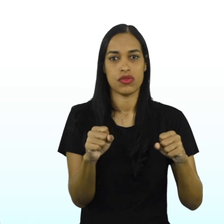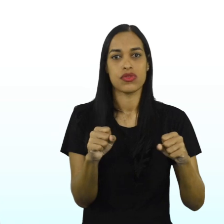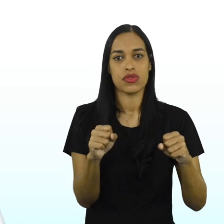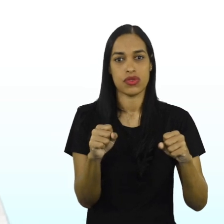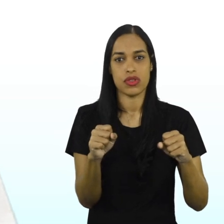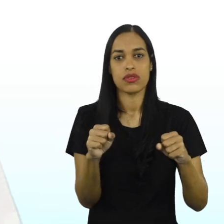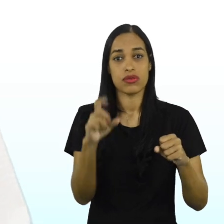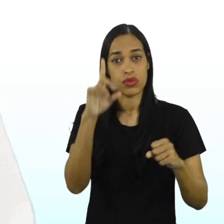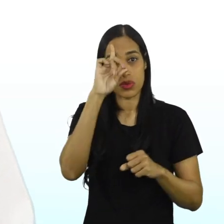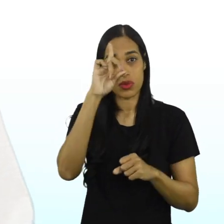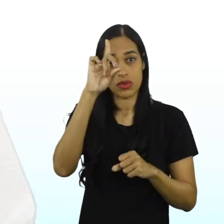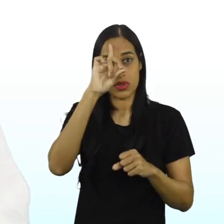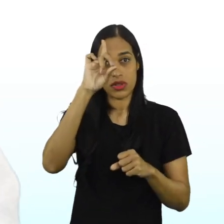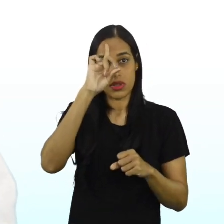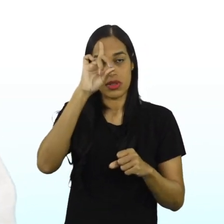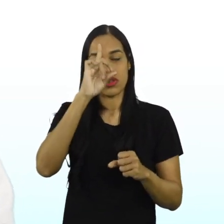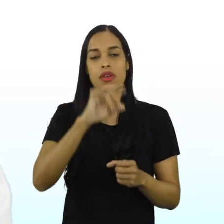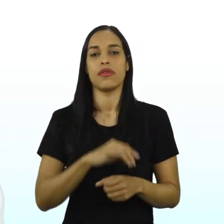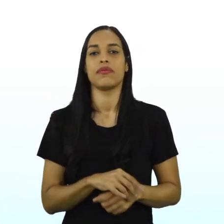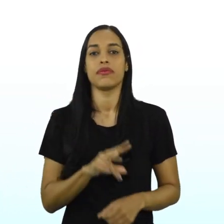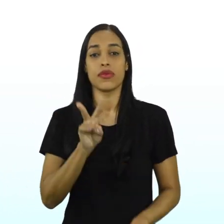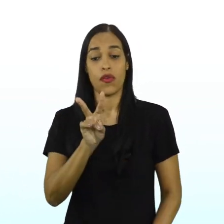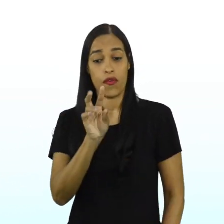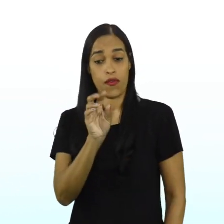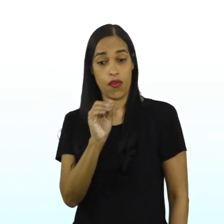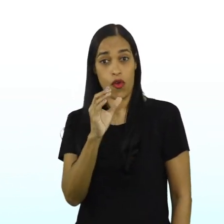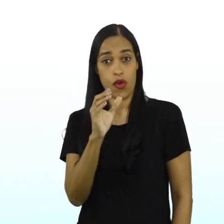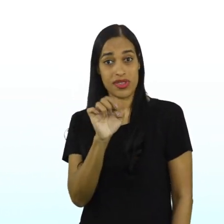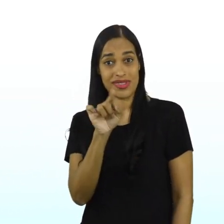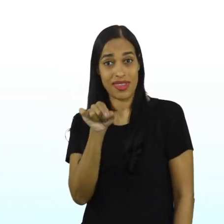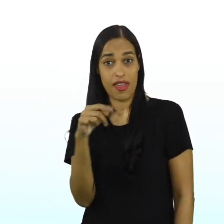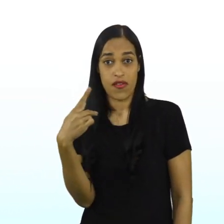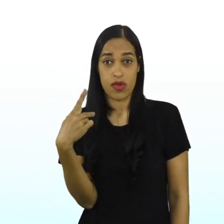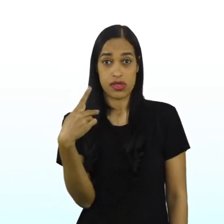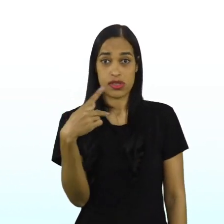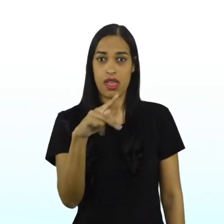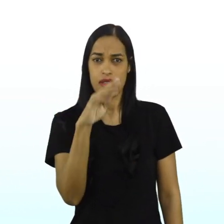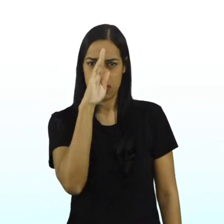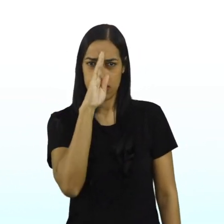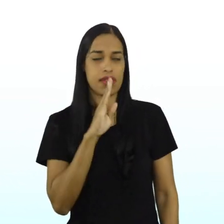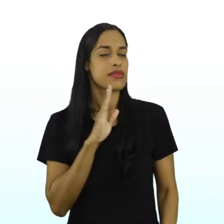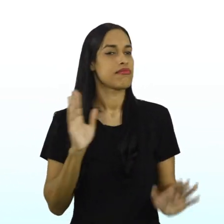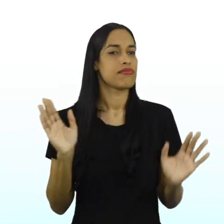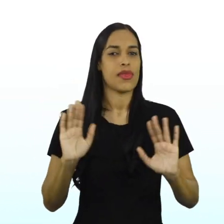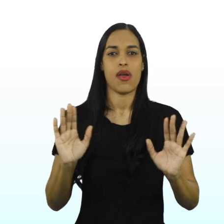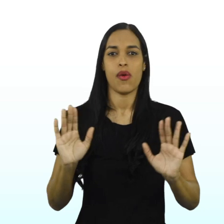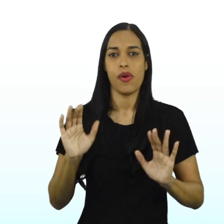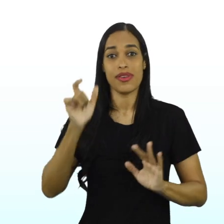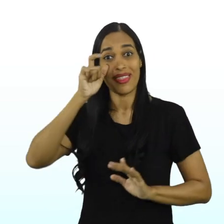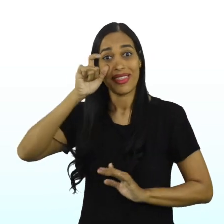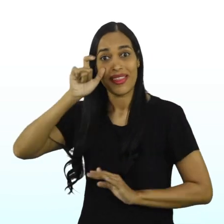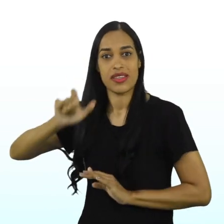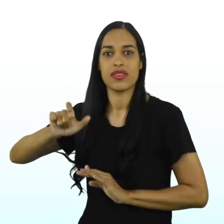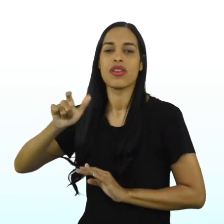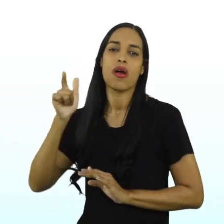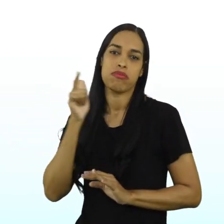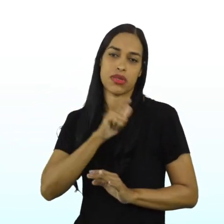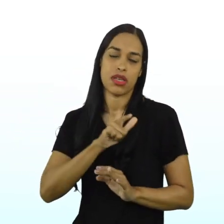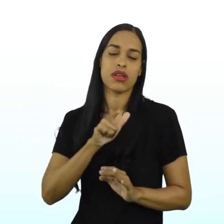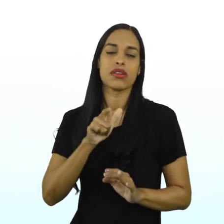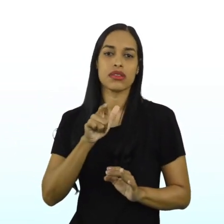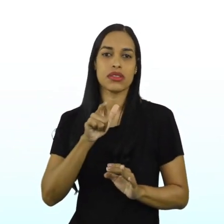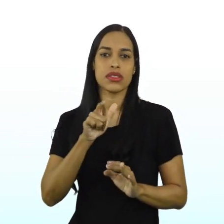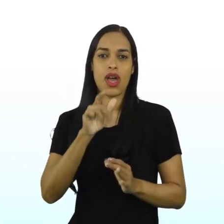uma linguagem coloquial. E o você não é de graça, é intencional, é para ganhar adesão do